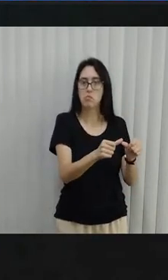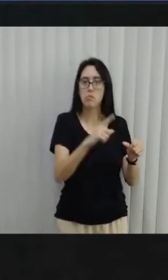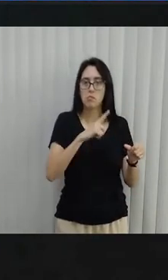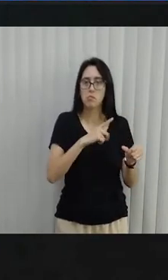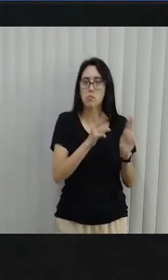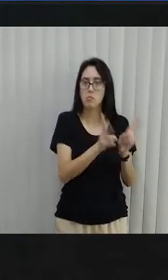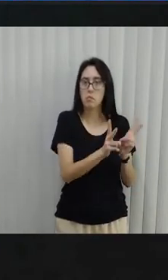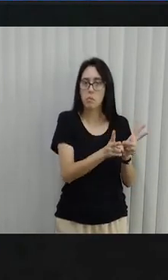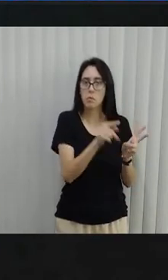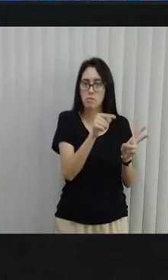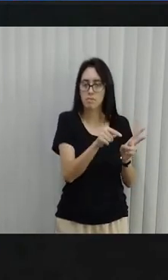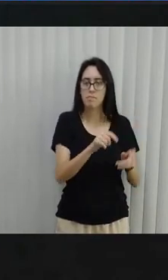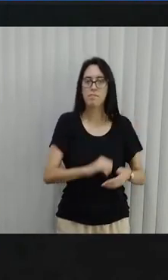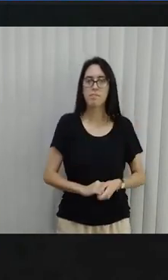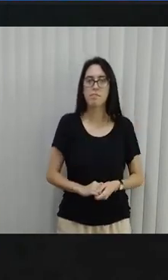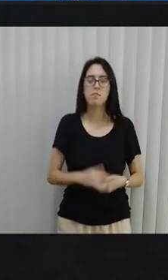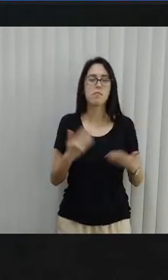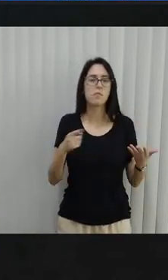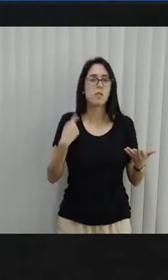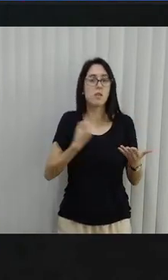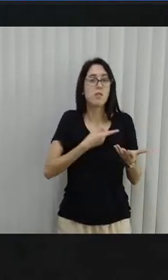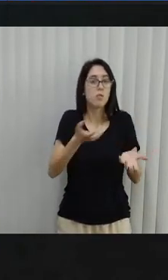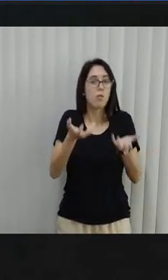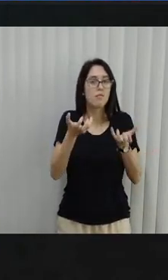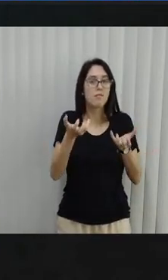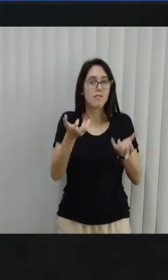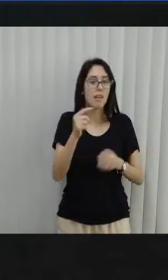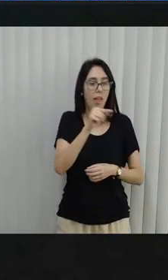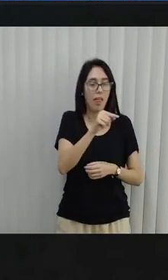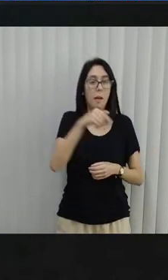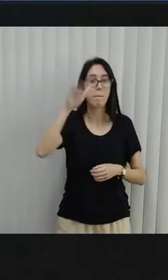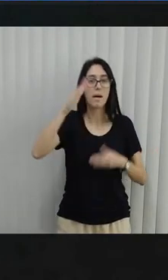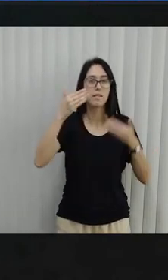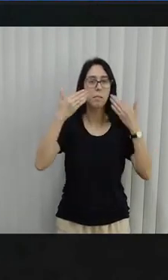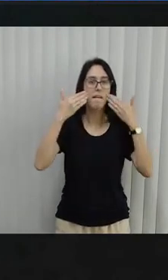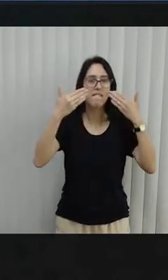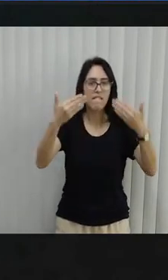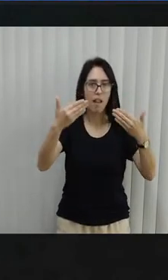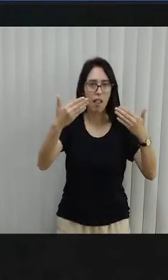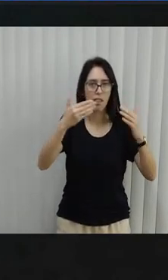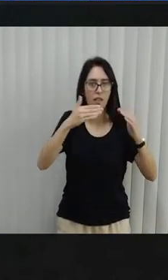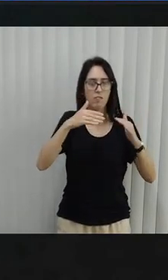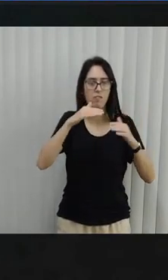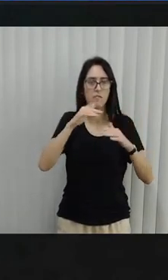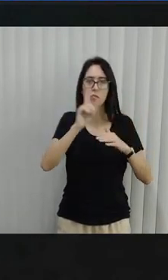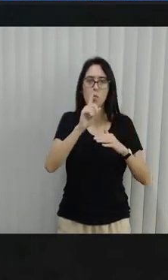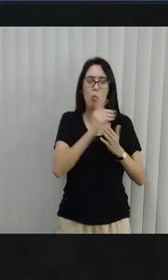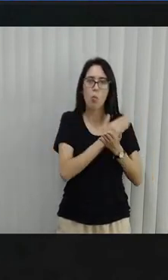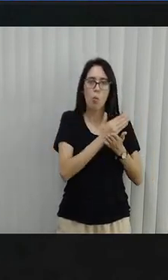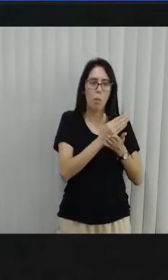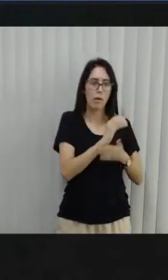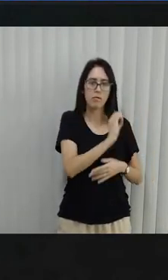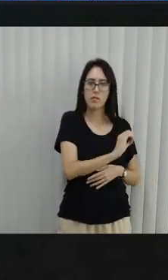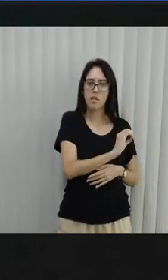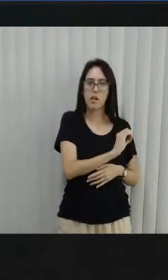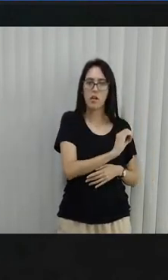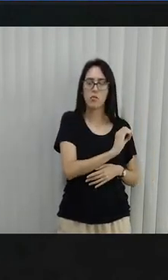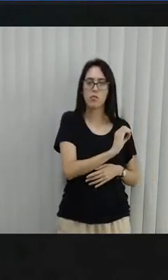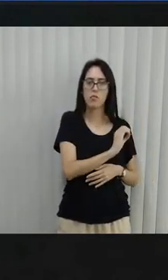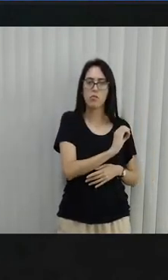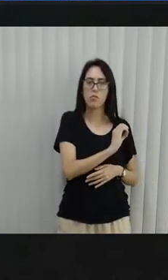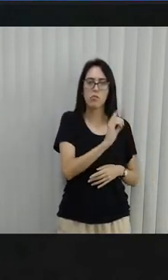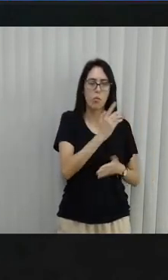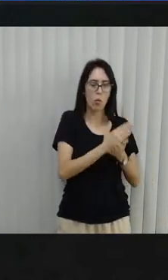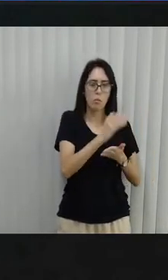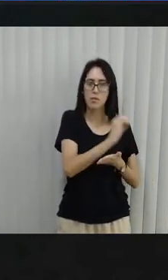posição do nosso ator, né? E a gente quer colocar ele um pouquinho mais para frente, né? A gente não quer que ele comece do zero e na